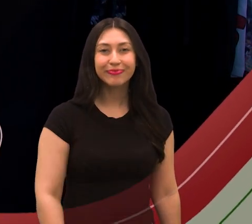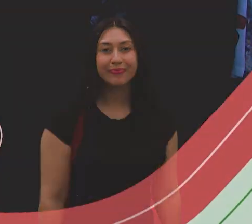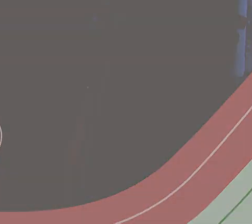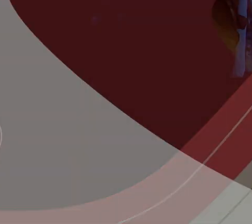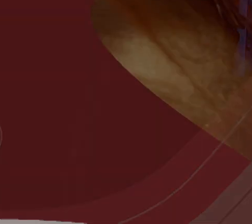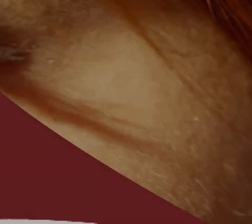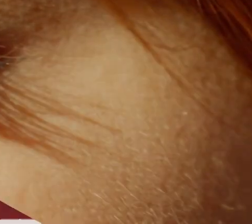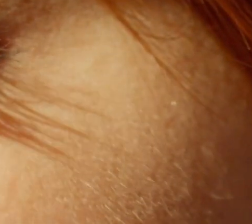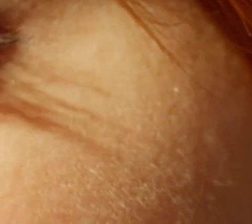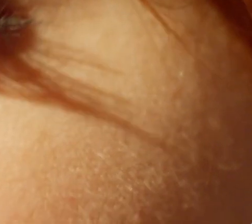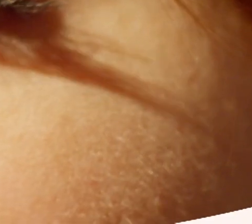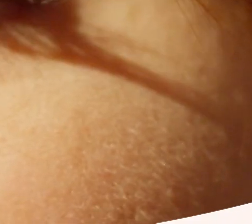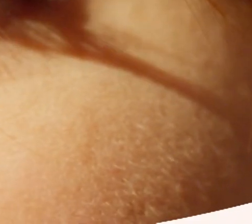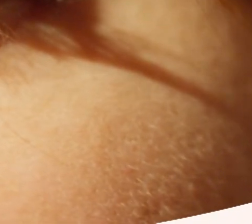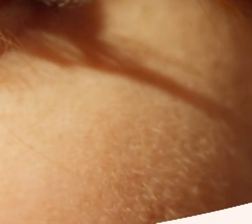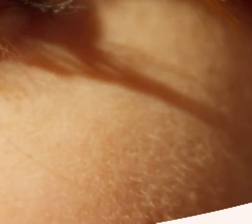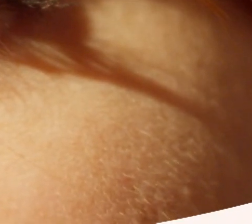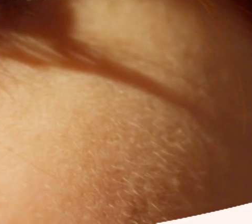Peleco.